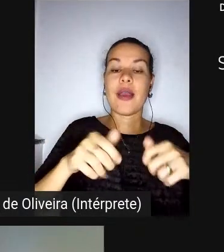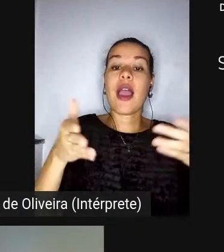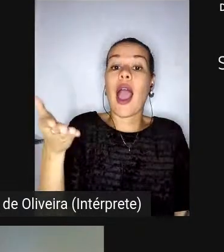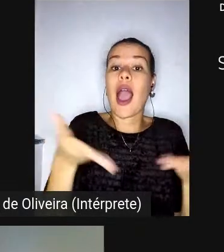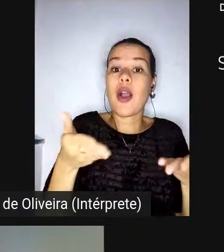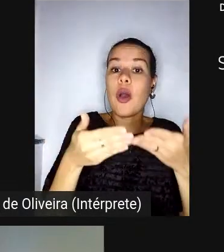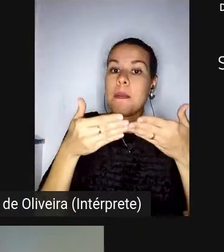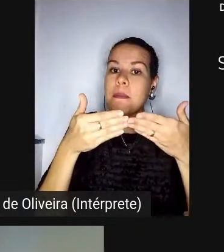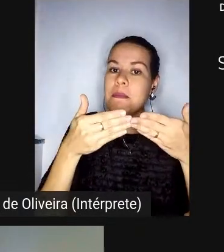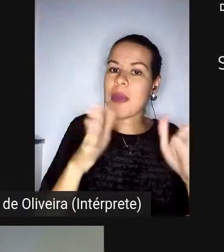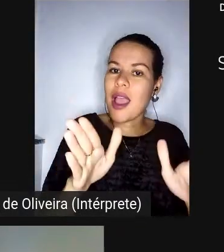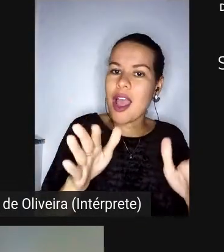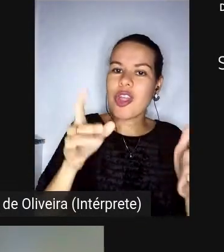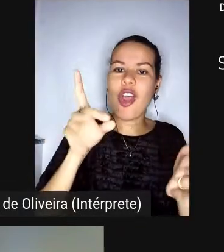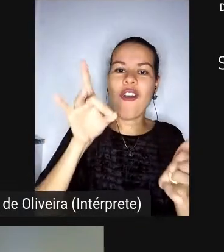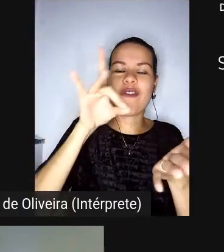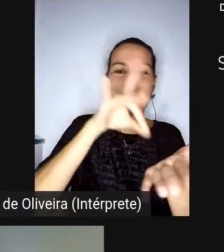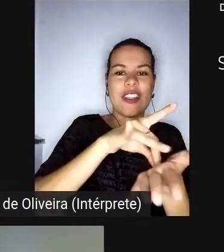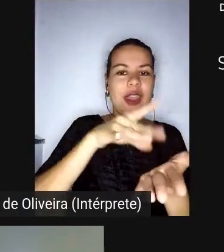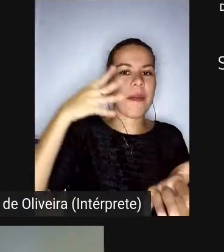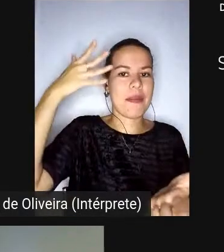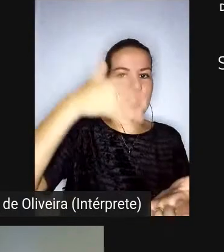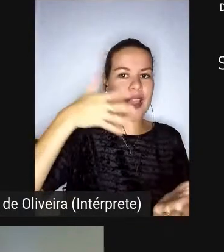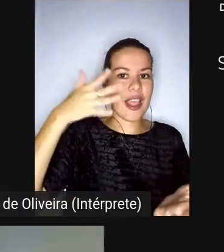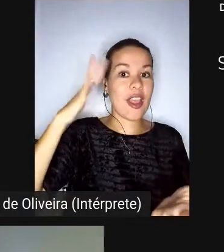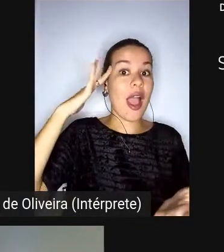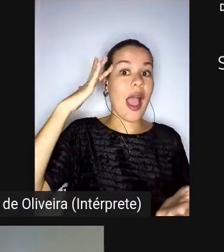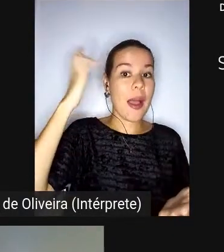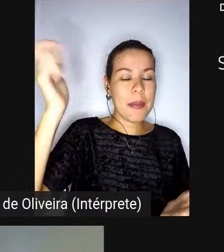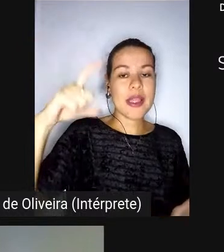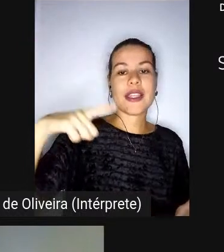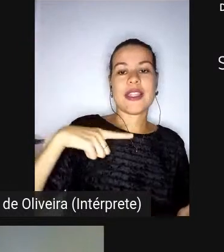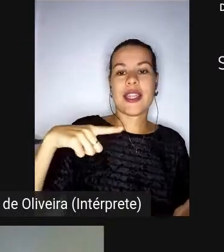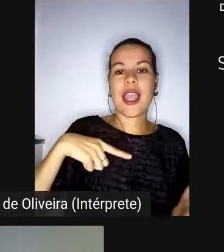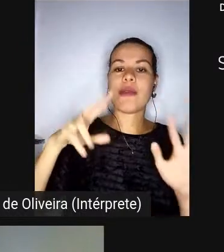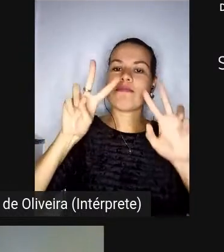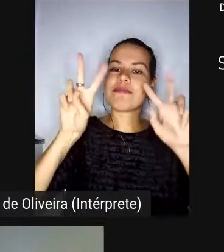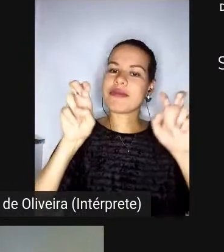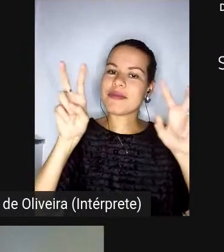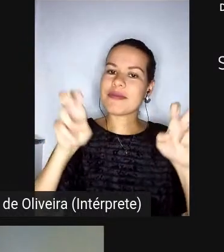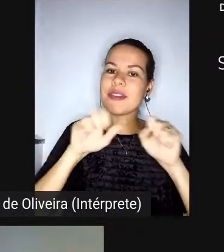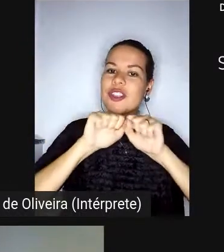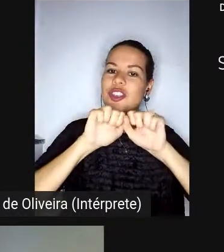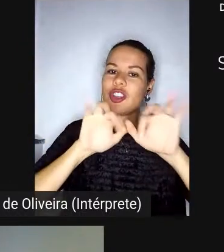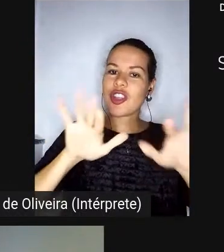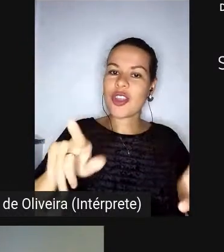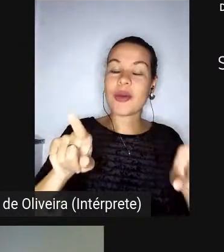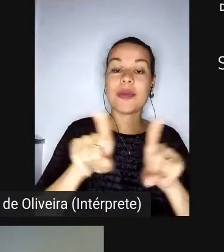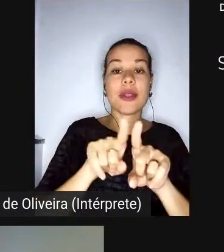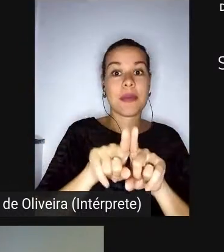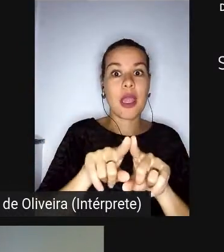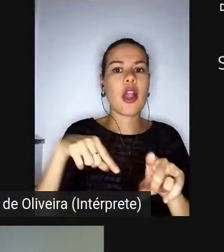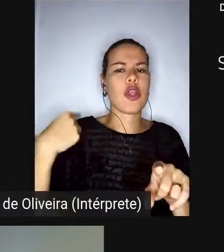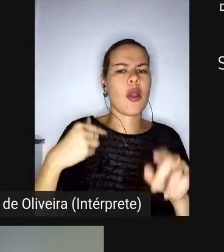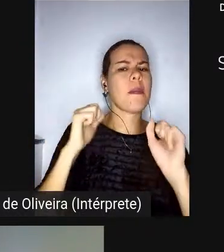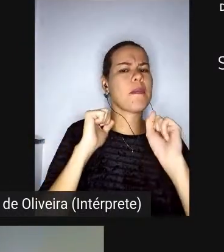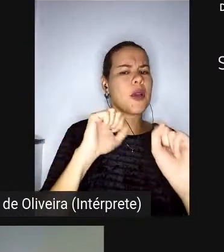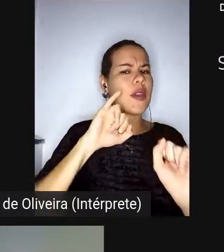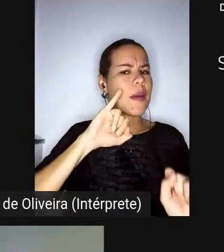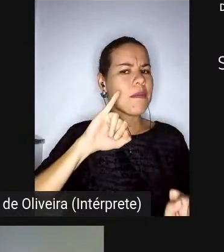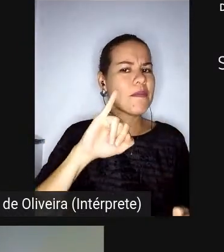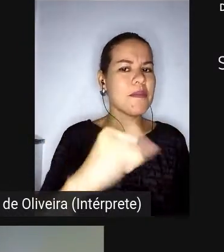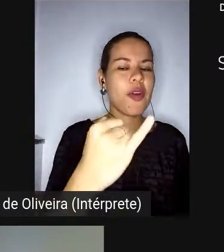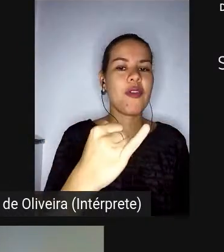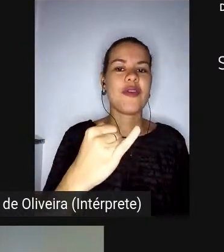e amanhã também tem Os relatos de extensão e o encerramento cultural que possamos aproveitar bastante escrevendo